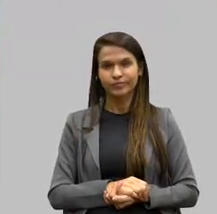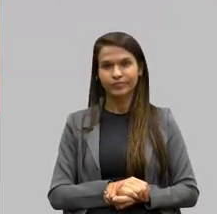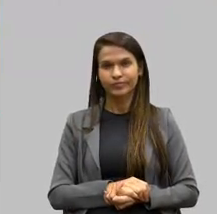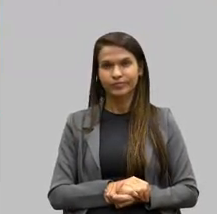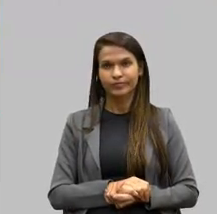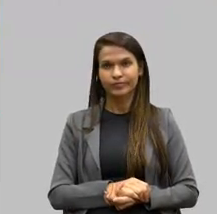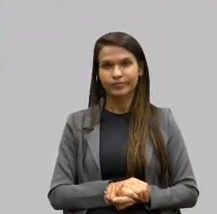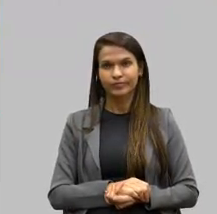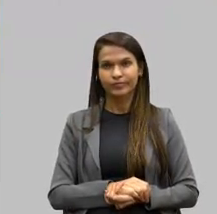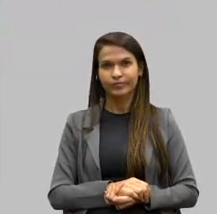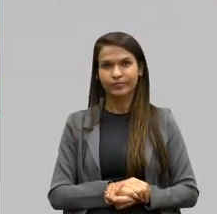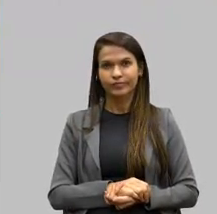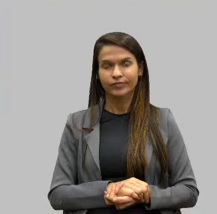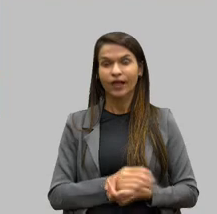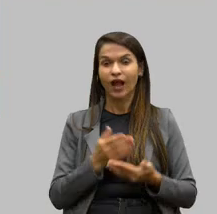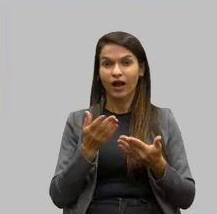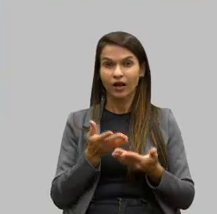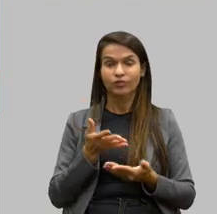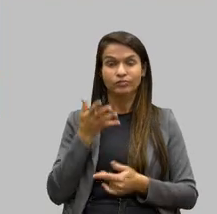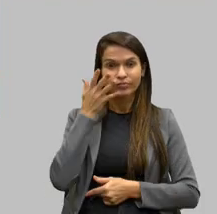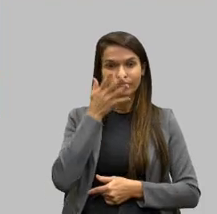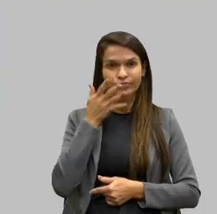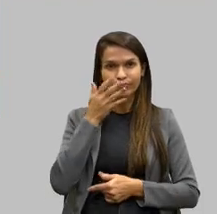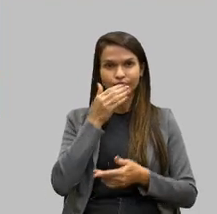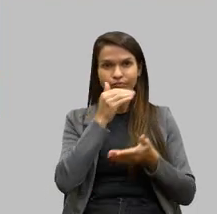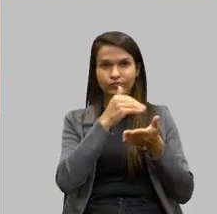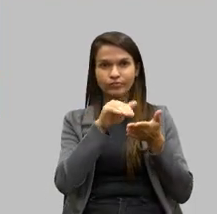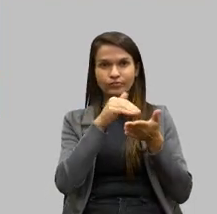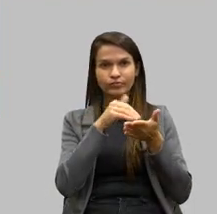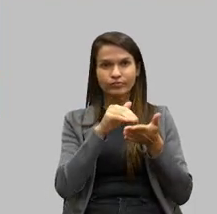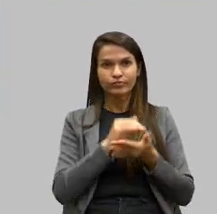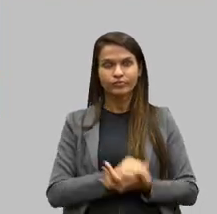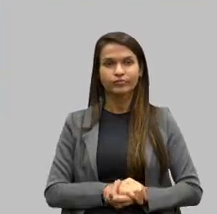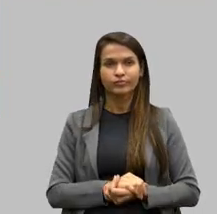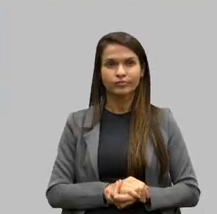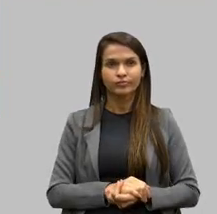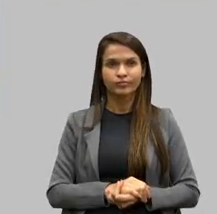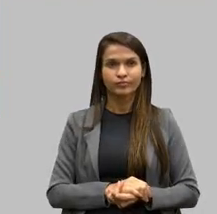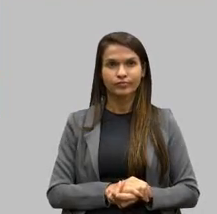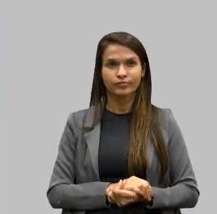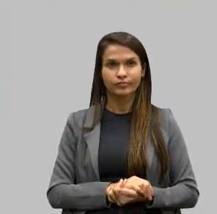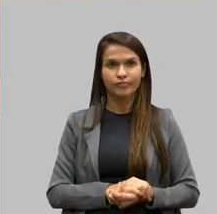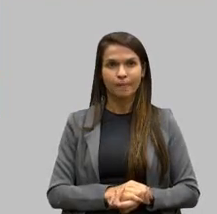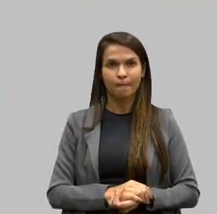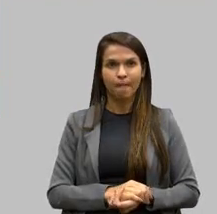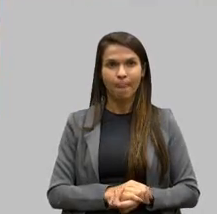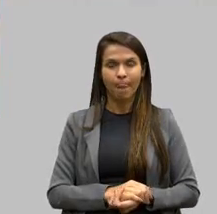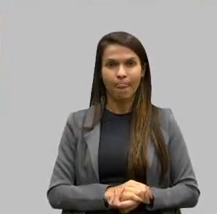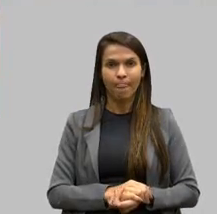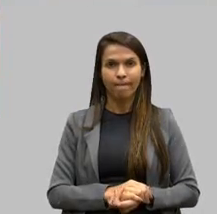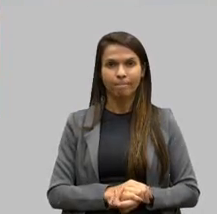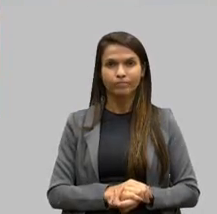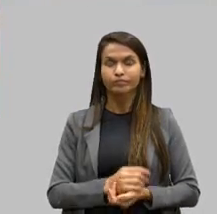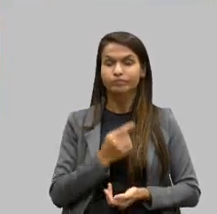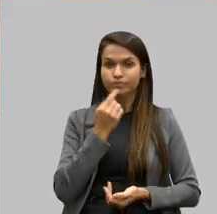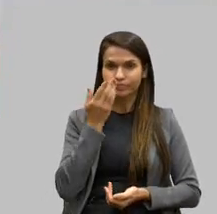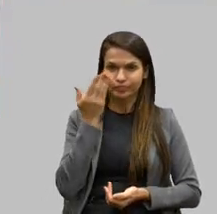Com a palavra, o secretário. Deputada, recentemente,